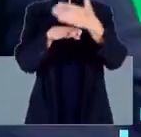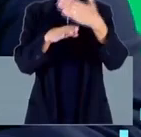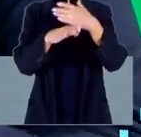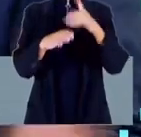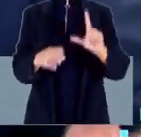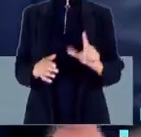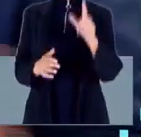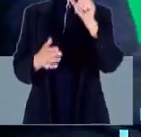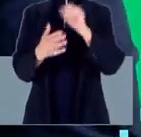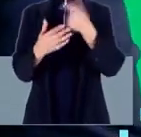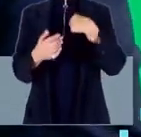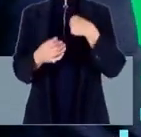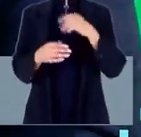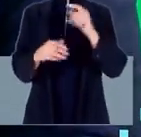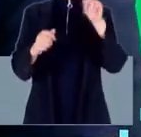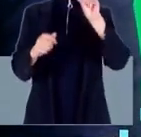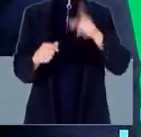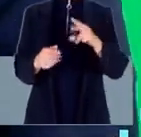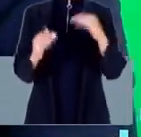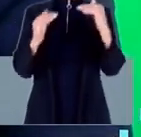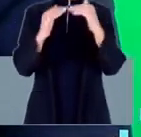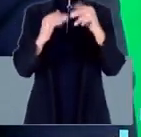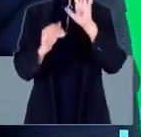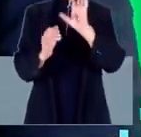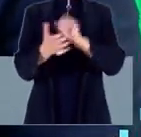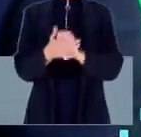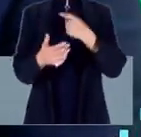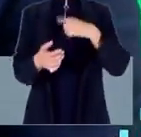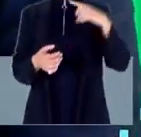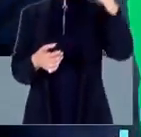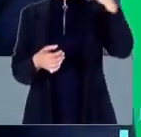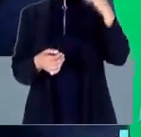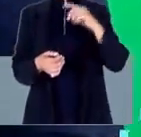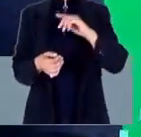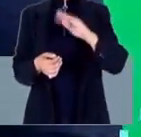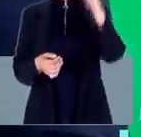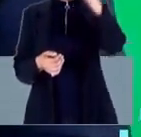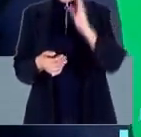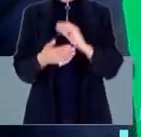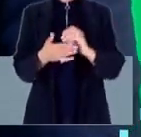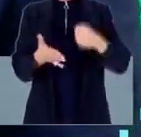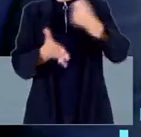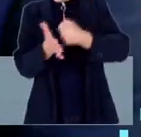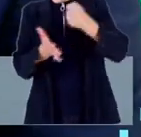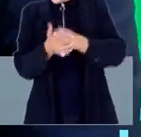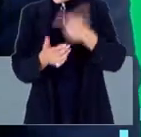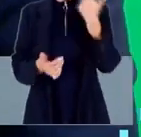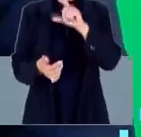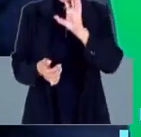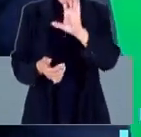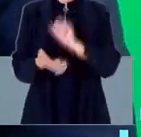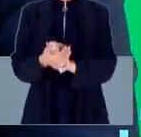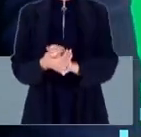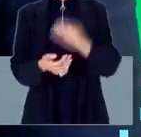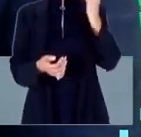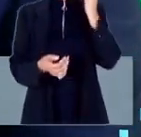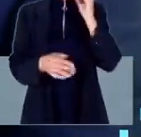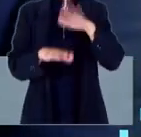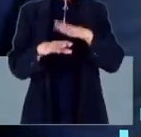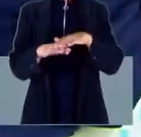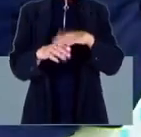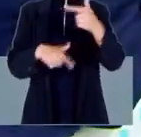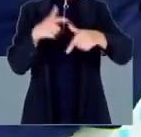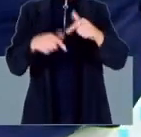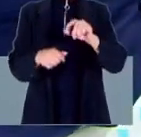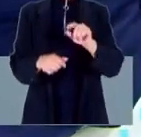né Eu acho sempre foi a favor disso é que quando foi deputado federal briguei a favor disso tudo que eu tentei fazer foi trabalhar